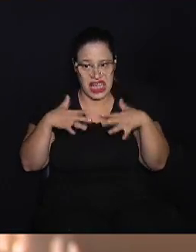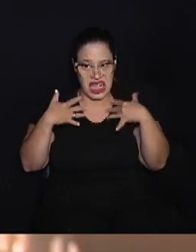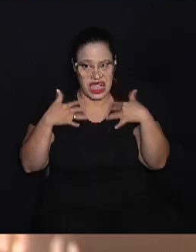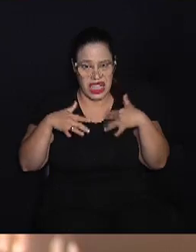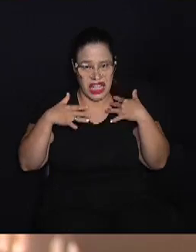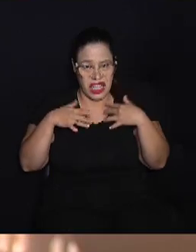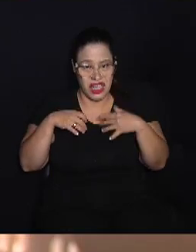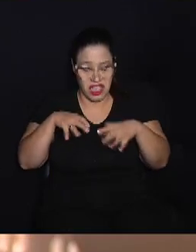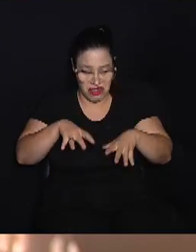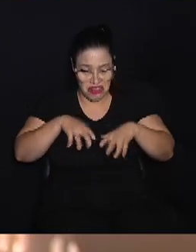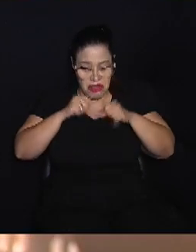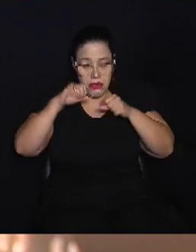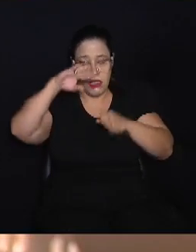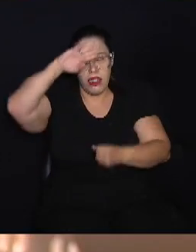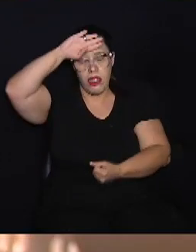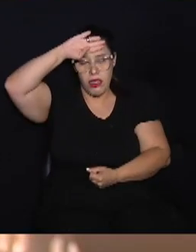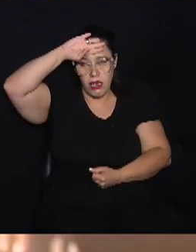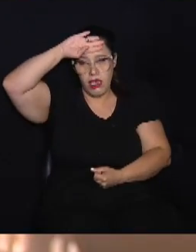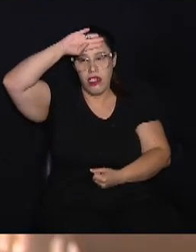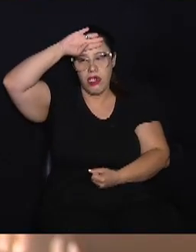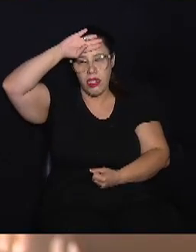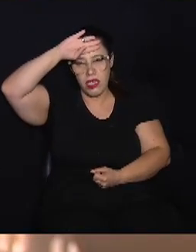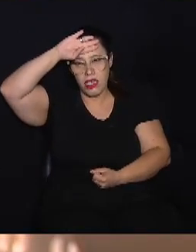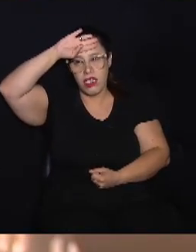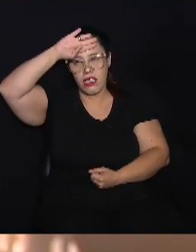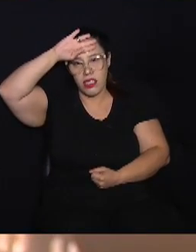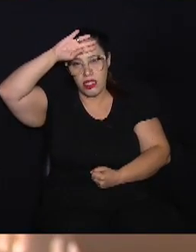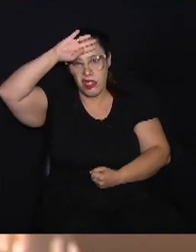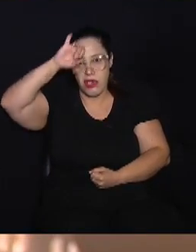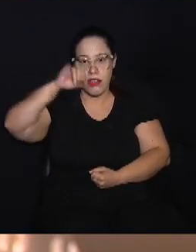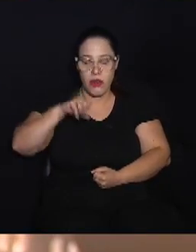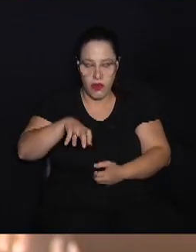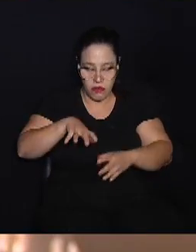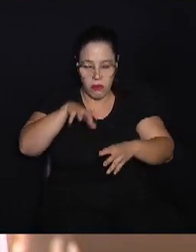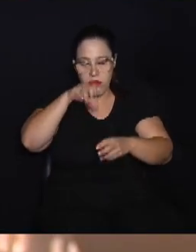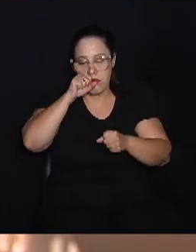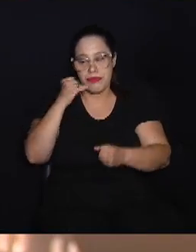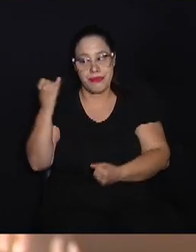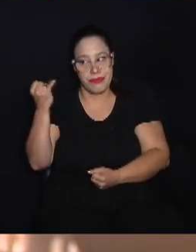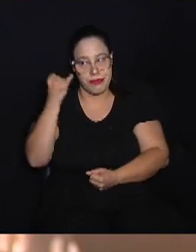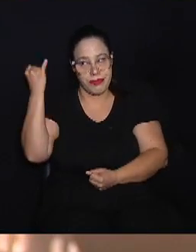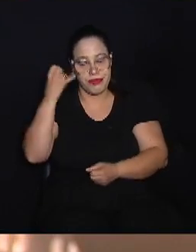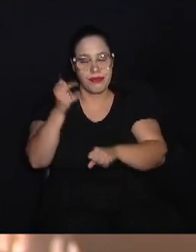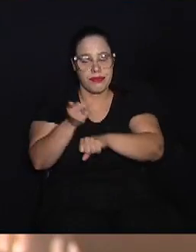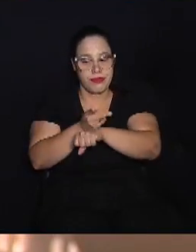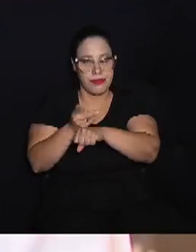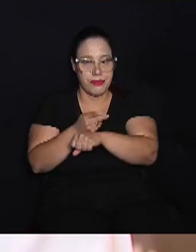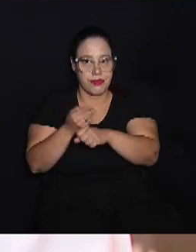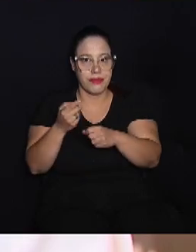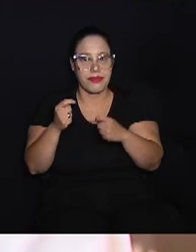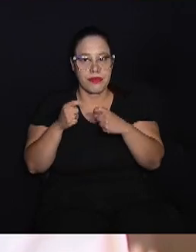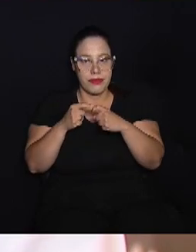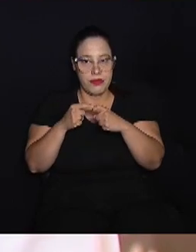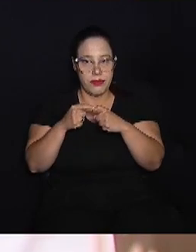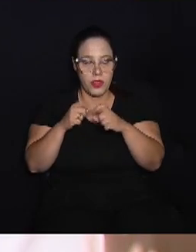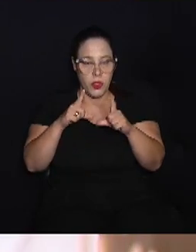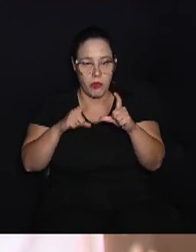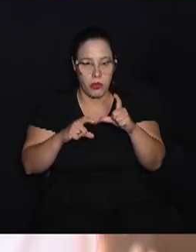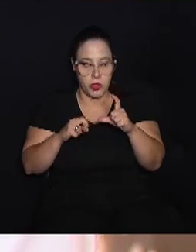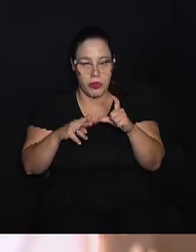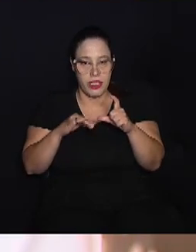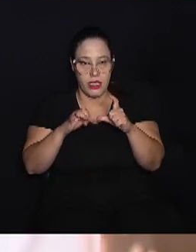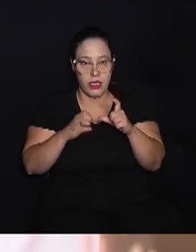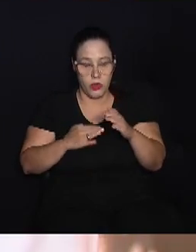algo infeccioso, febre associada, sinais infecciosos, é importante estar procurando uma avaliação do médico. A baixa umidade do ar,